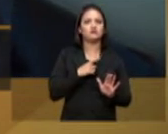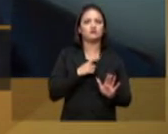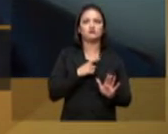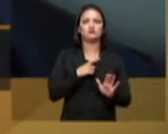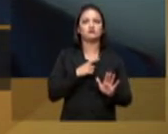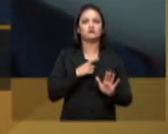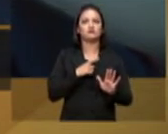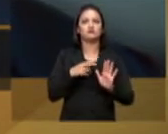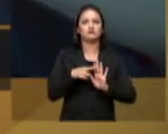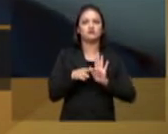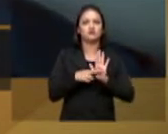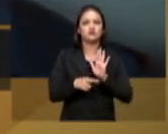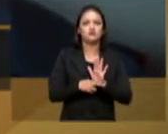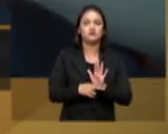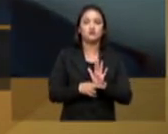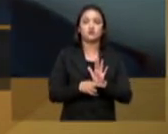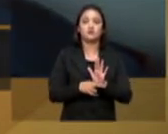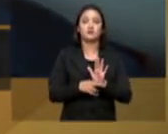parafiscalidade.